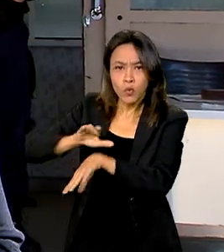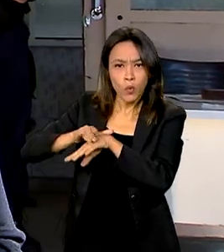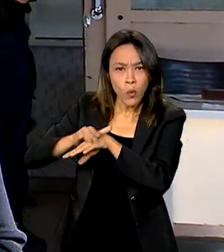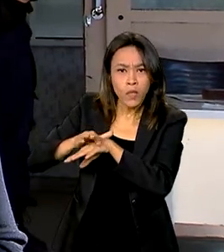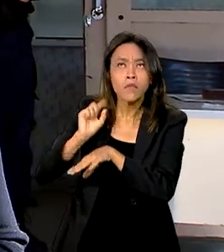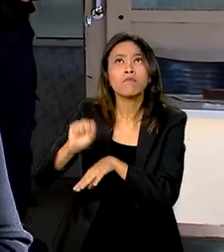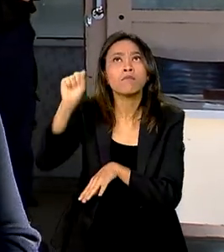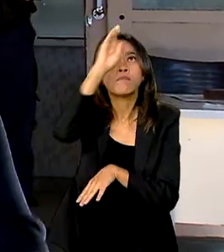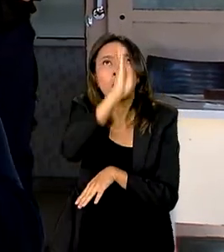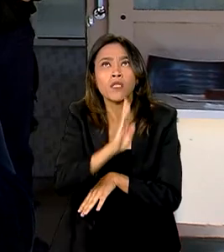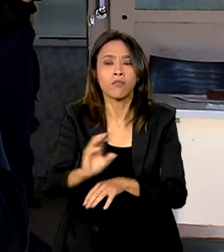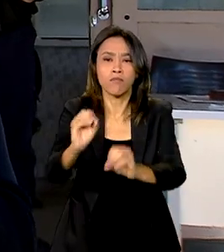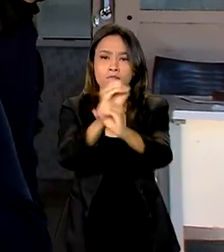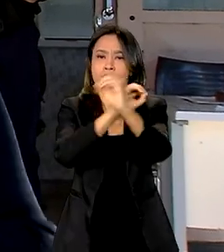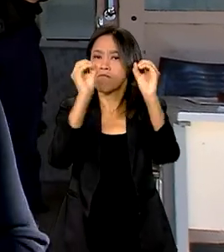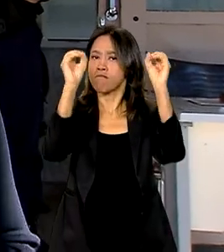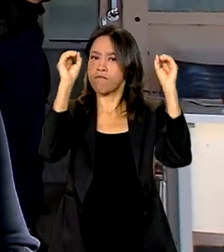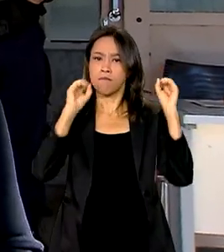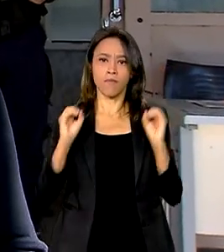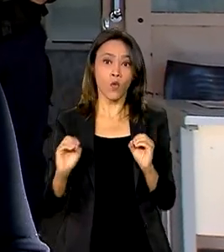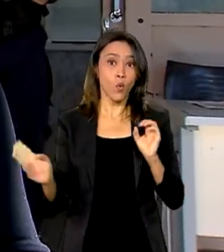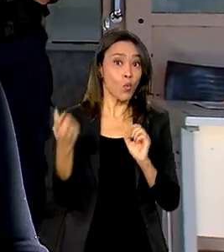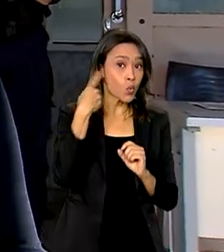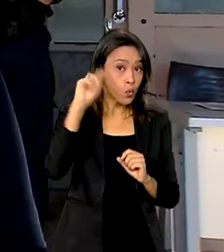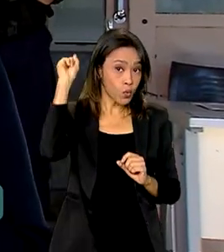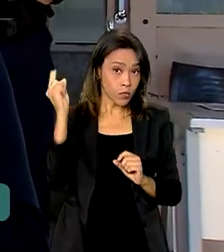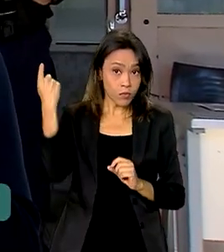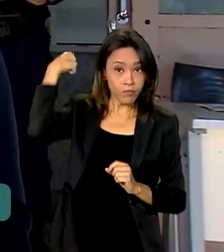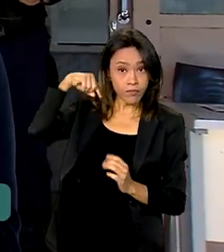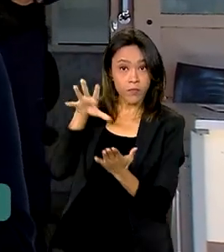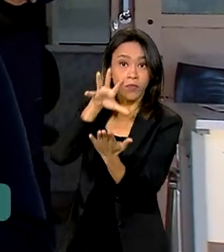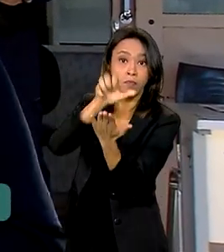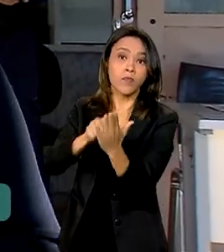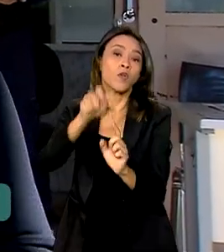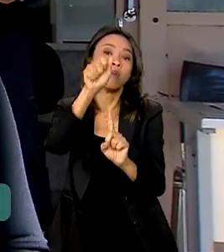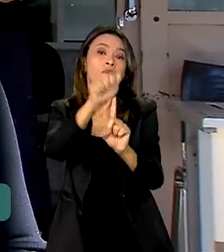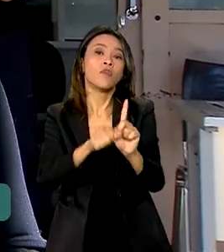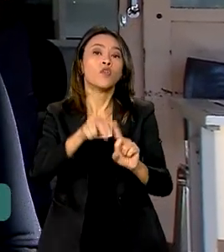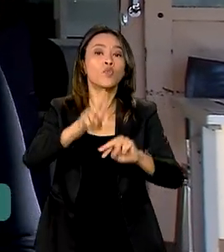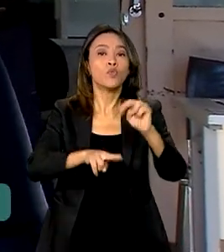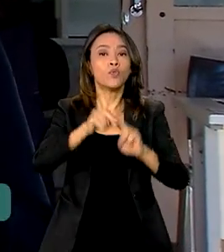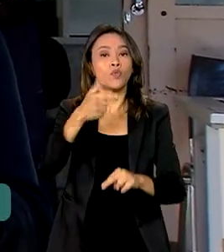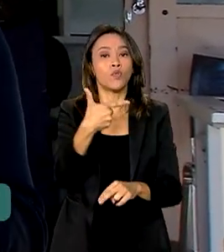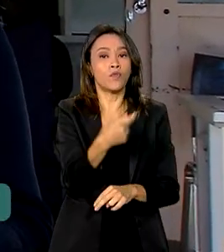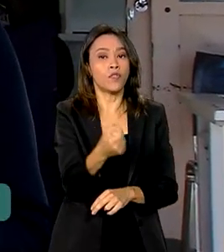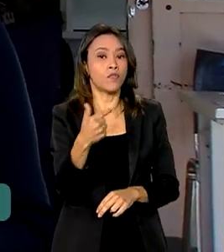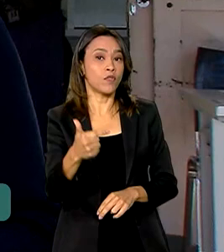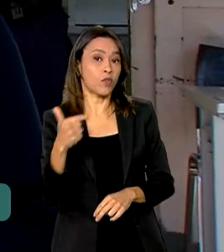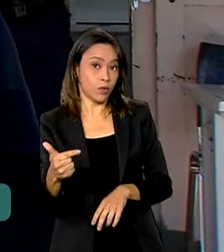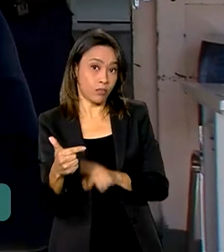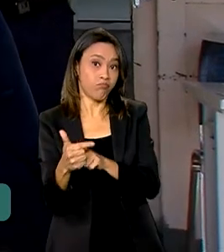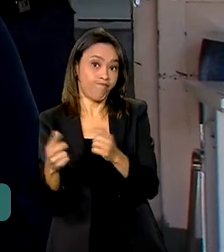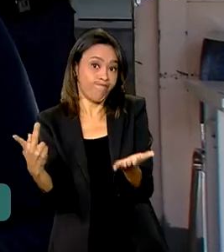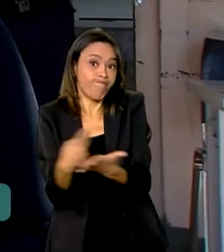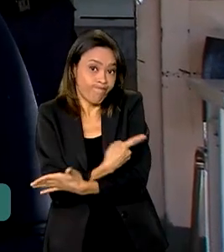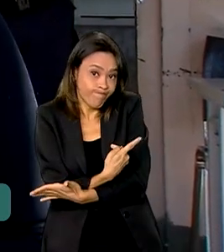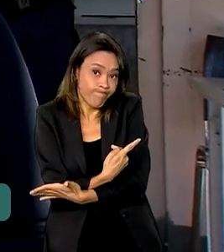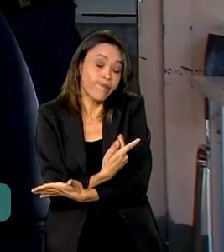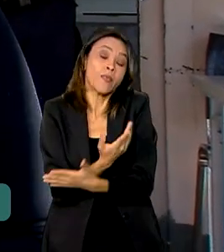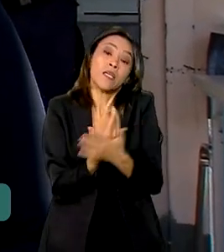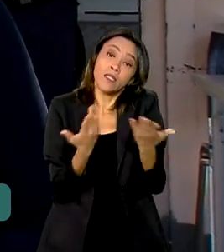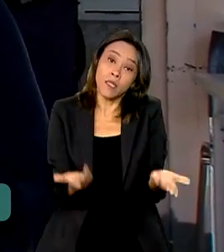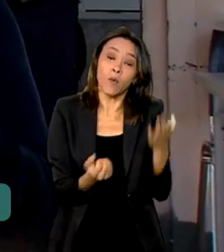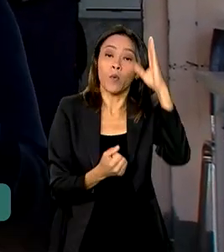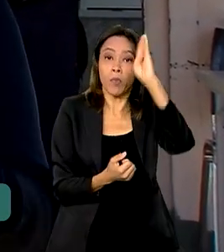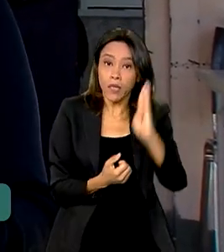território nacional. O último caso foi confirmado em junho de 2022. Dessa forma, o Brasil pode